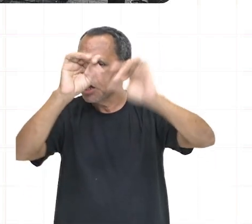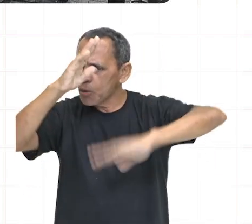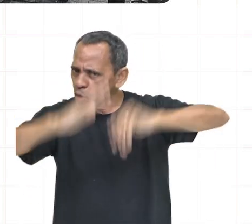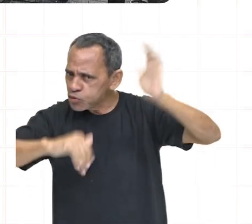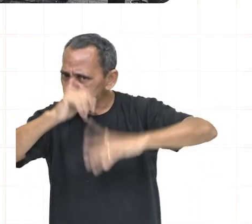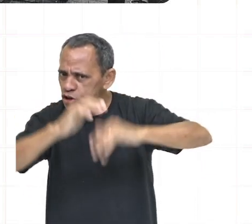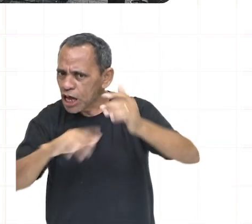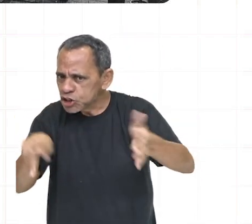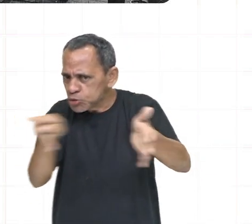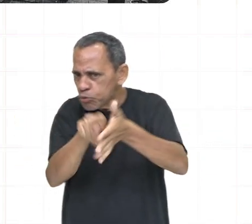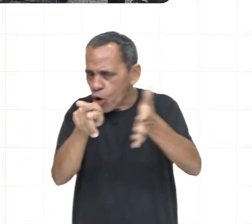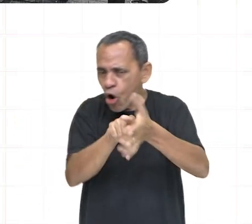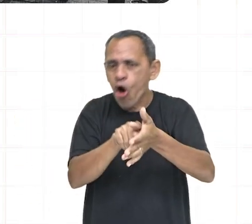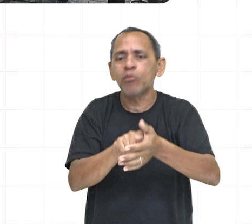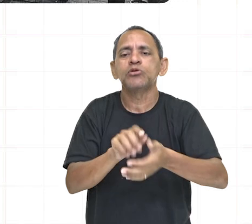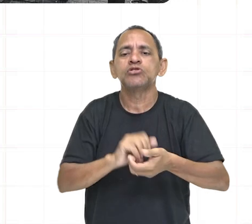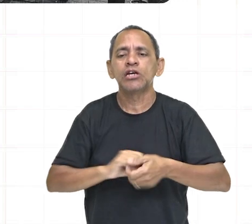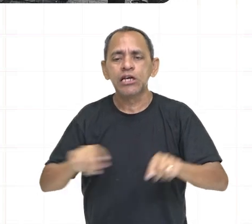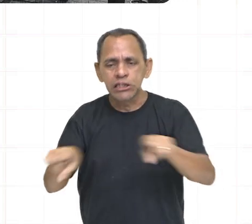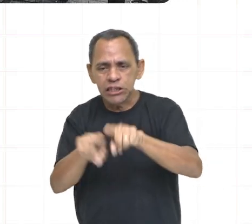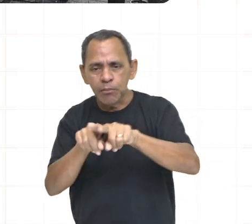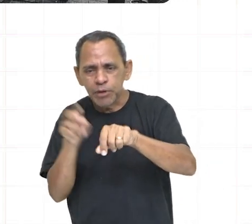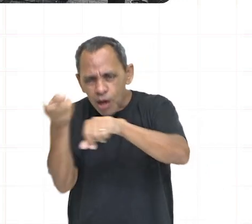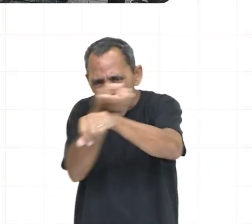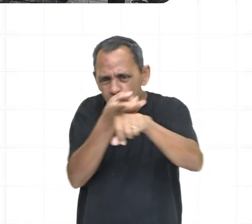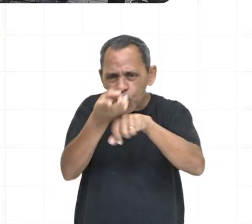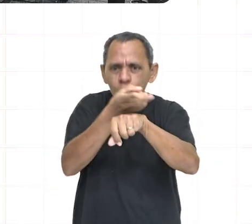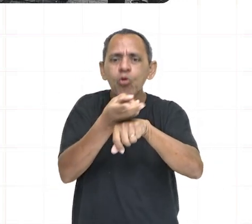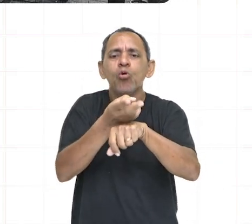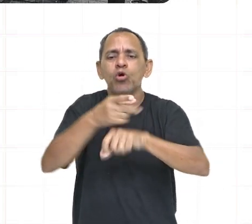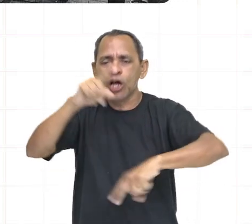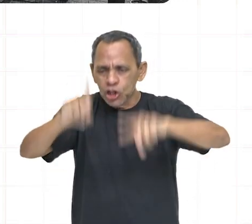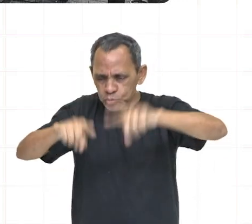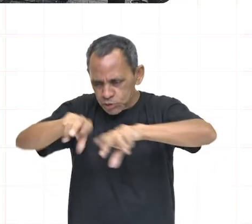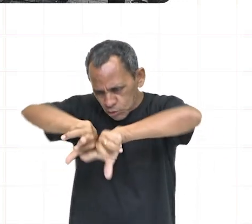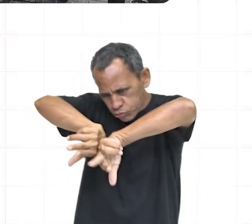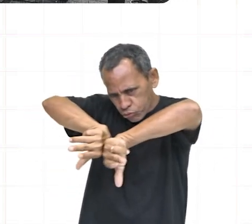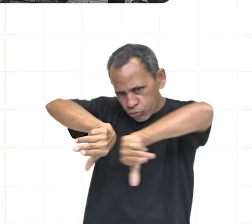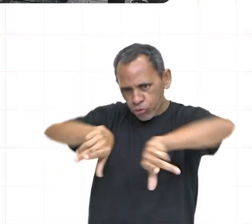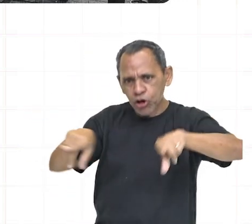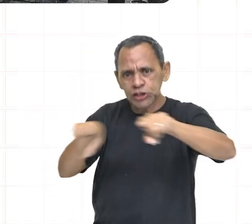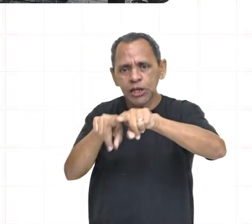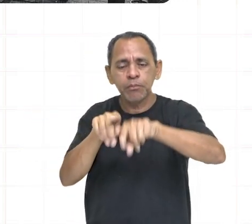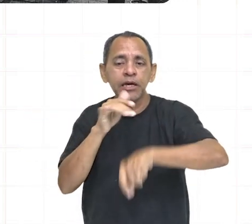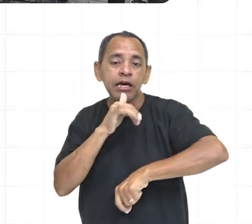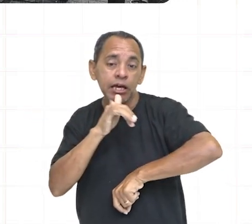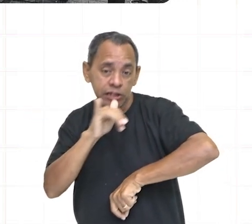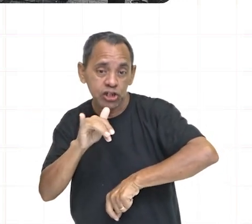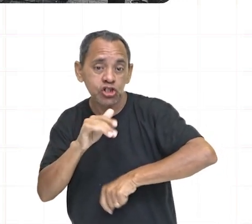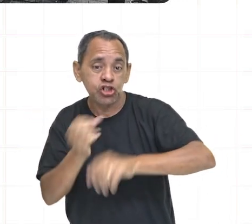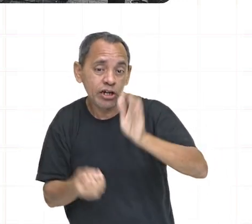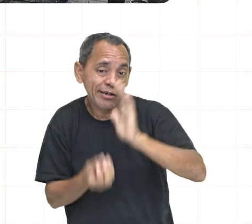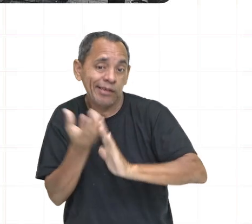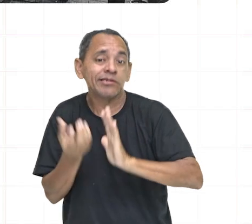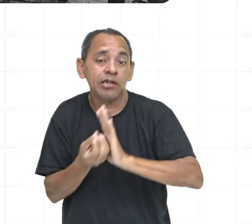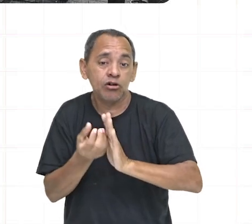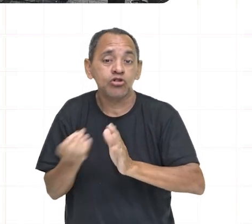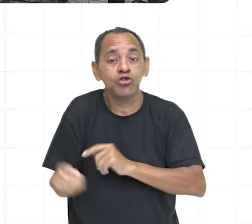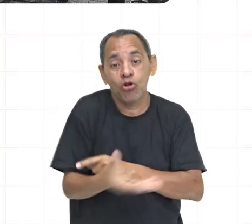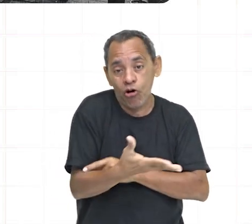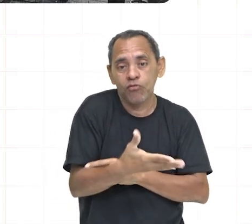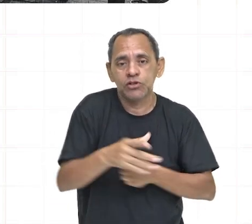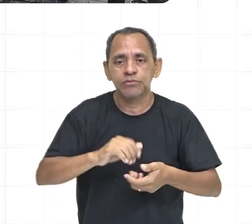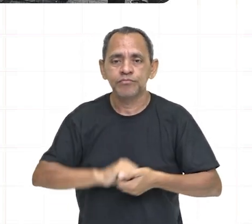de matérias-primas e fontes de energia. Pensem comigo, se o trabalho se especializou,